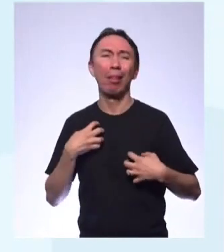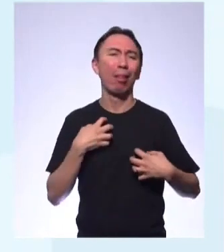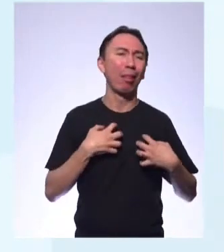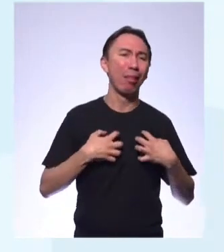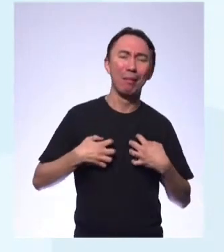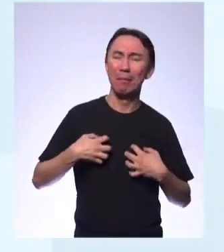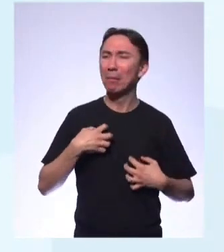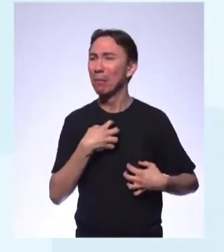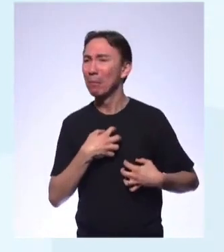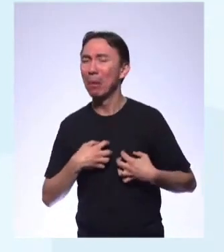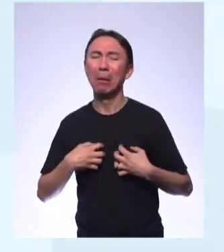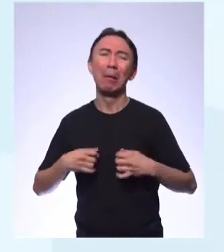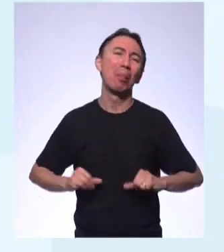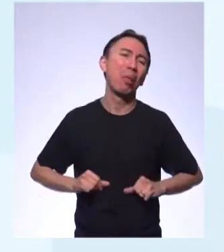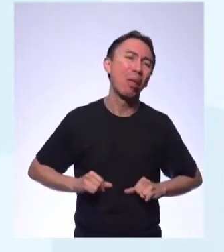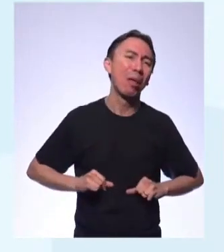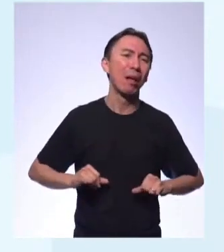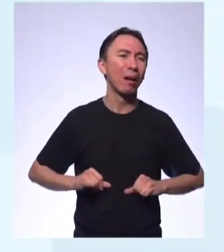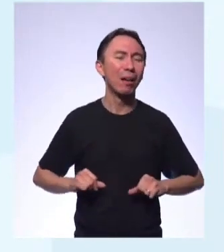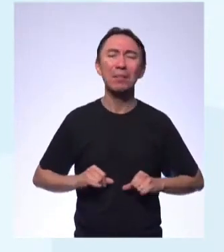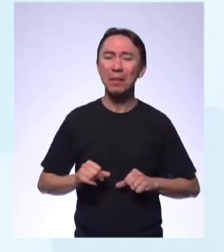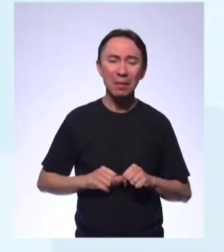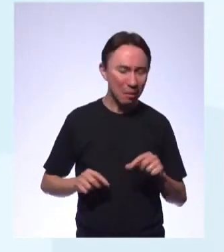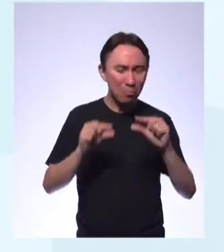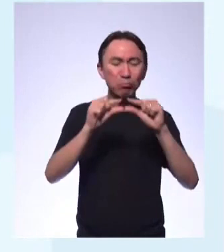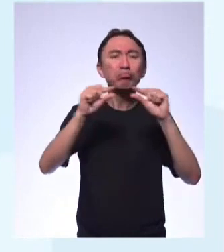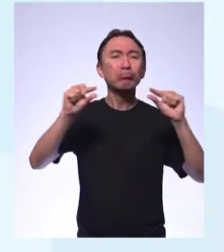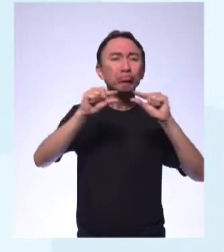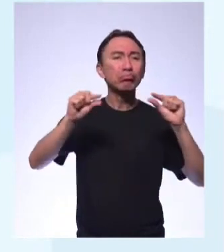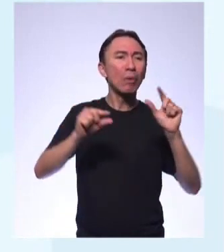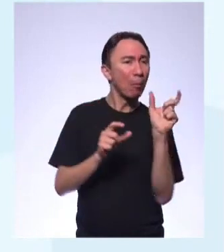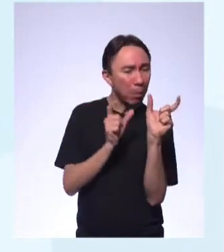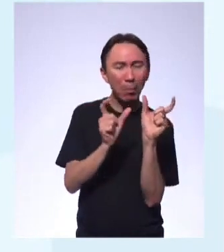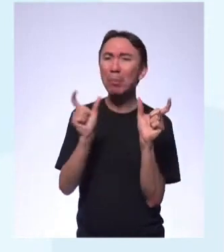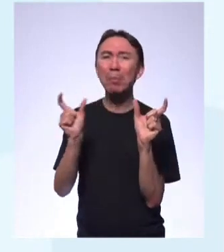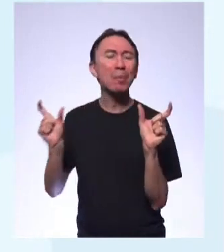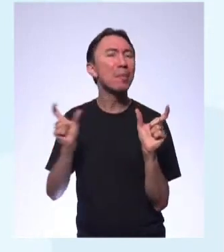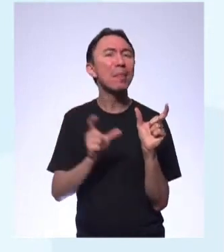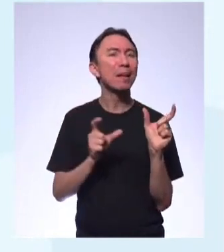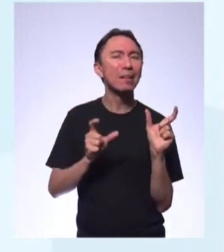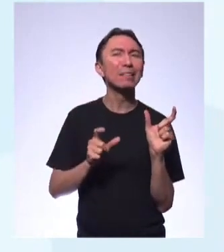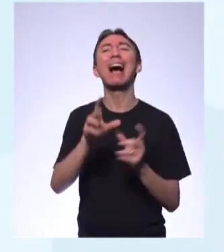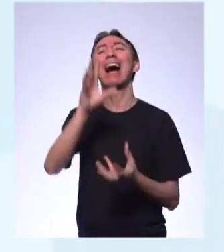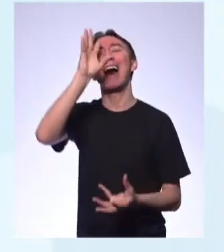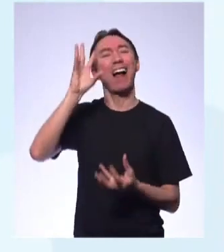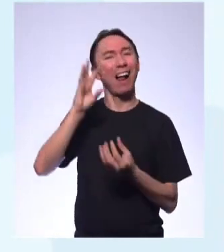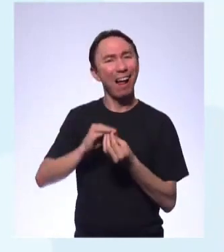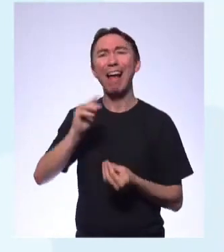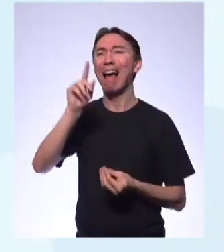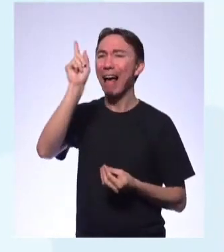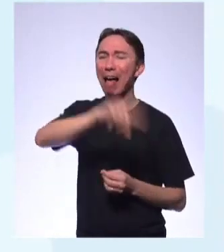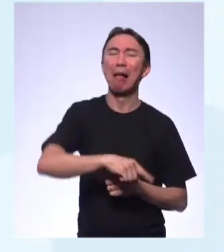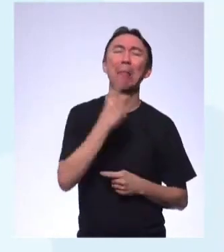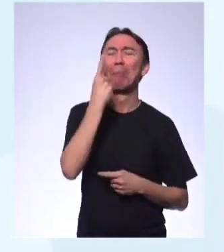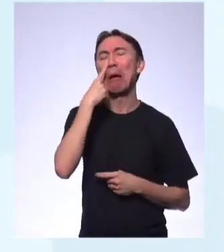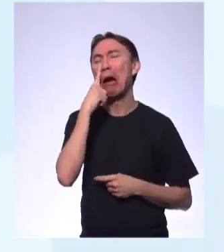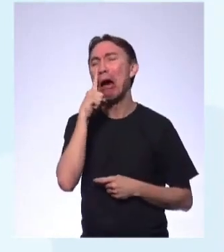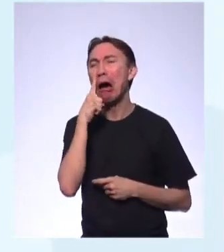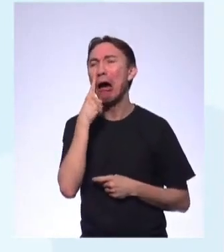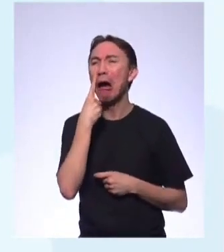aquela lamúria, aquele sofrimento. Quais expressõezinhas aí dão a entender que o cara tá ali chorando,